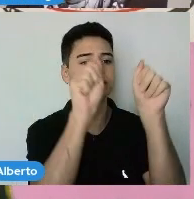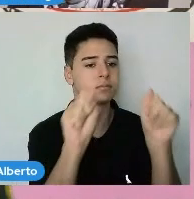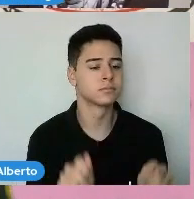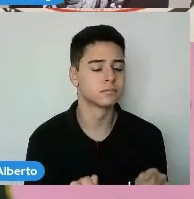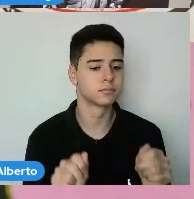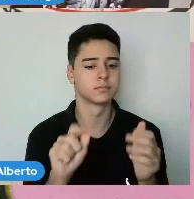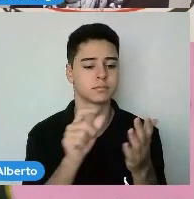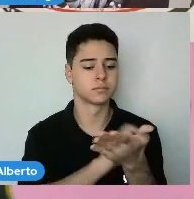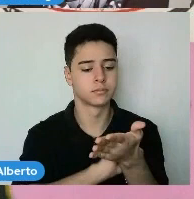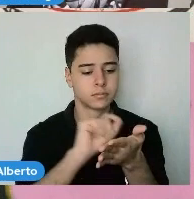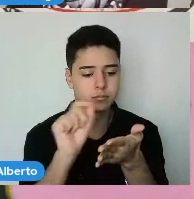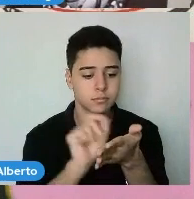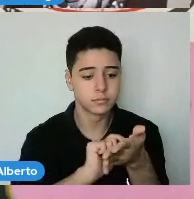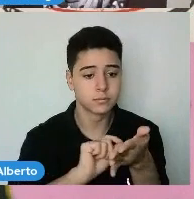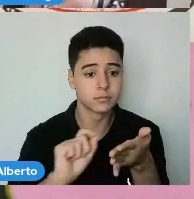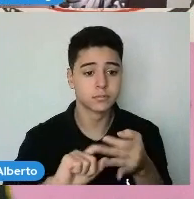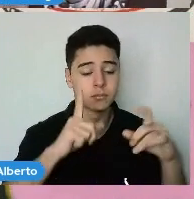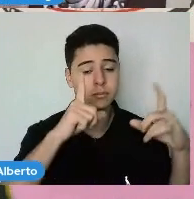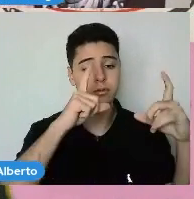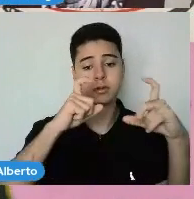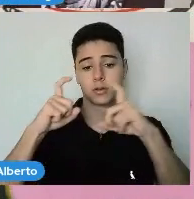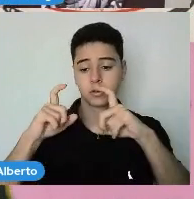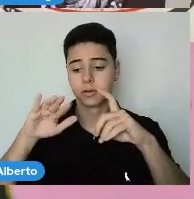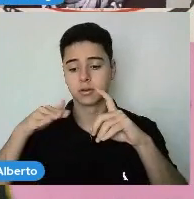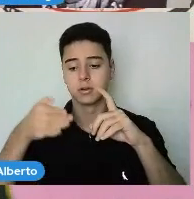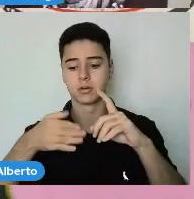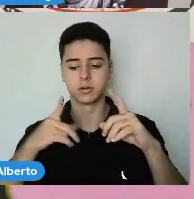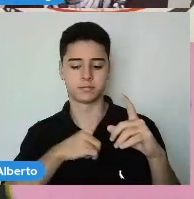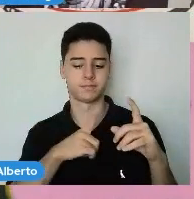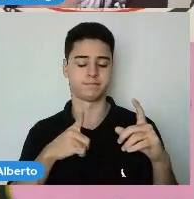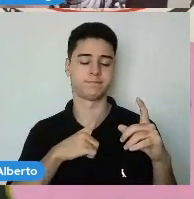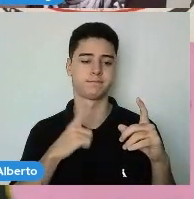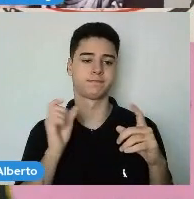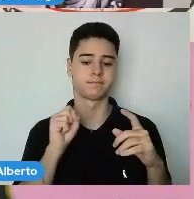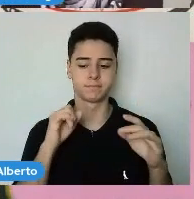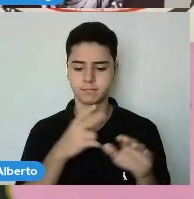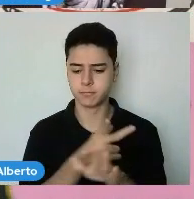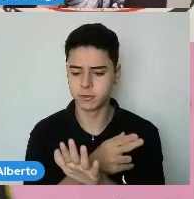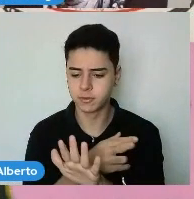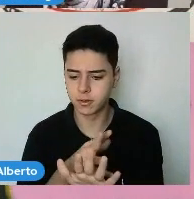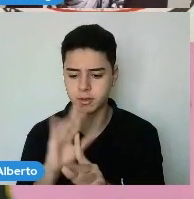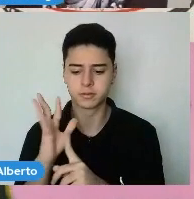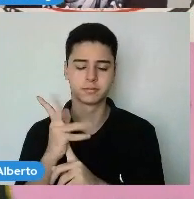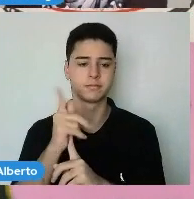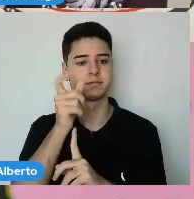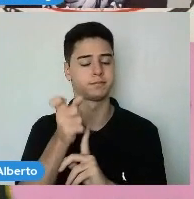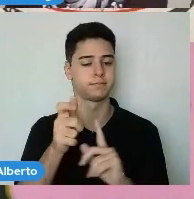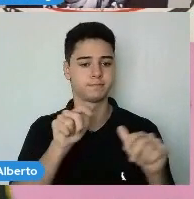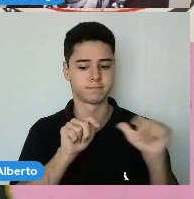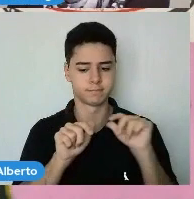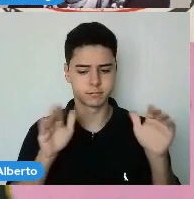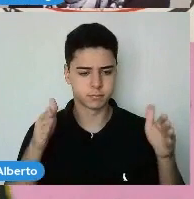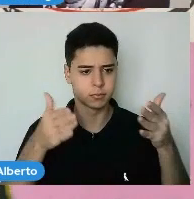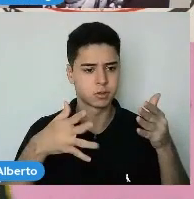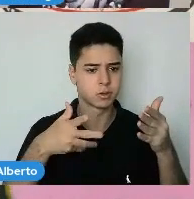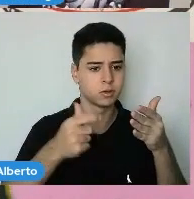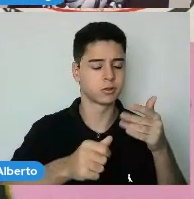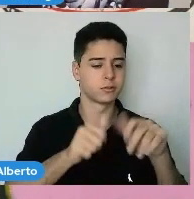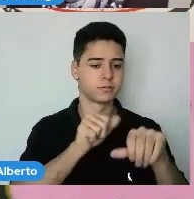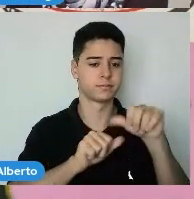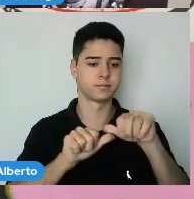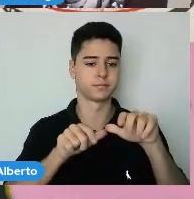da gravura. Contemporaneamente, a gente tem aí vários artistas que trabalham nessa linha, né, de